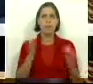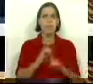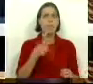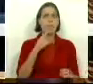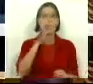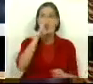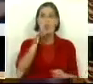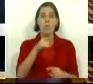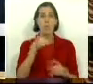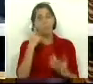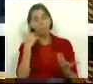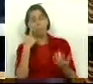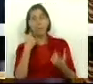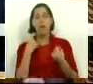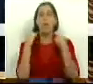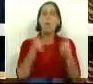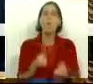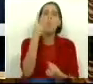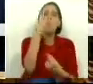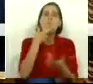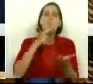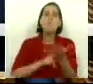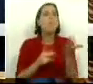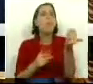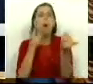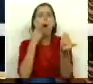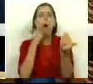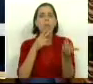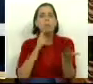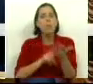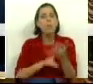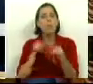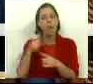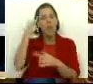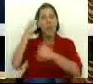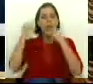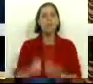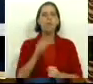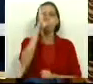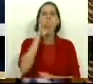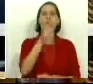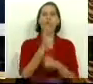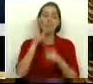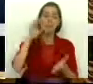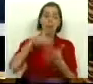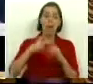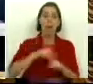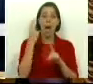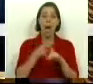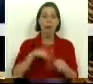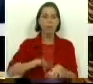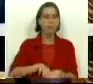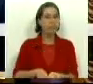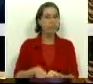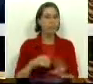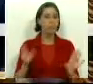e o Governo também se mostra incapaz de mostrar um elemento que que justifique esta teimosia do Governo, porque os resultados deste ano são desastrosos no que